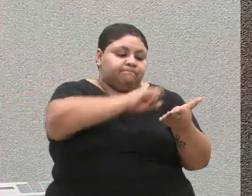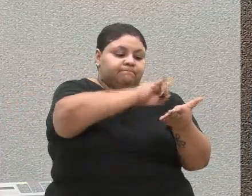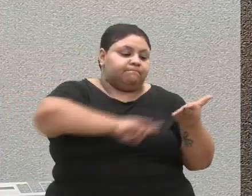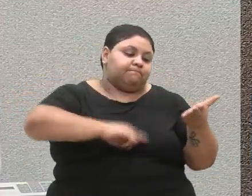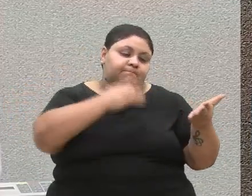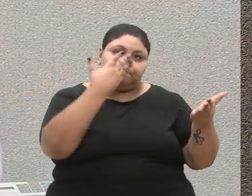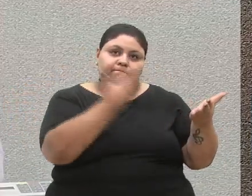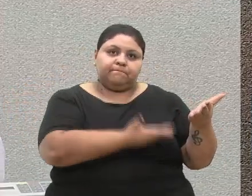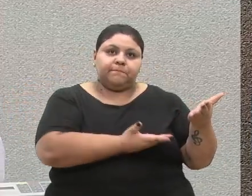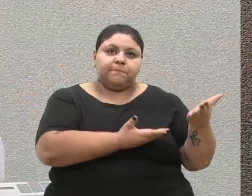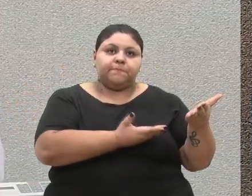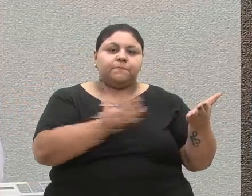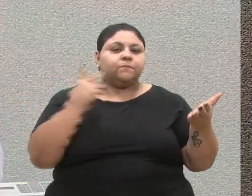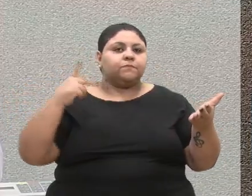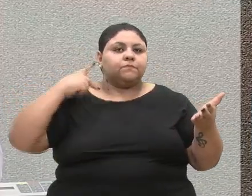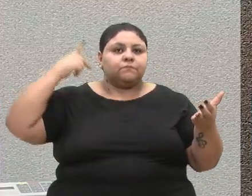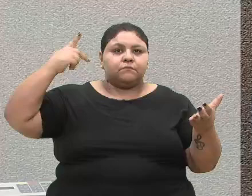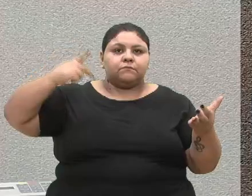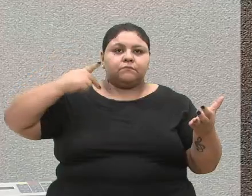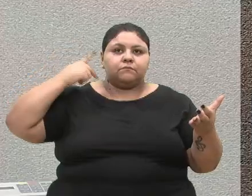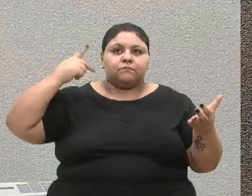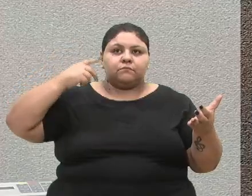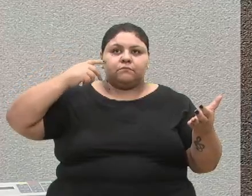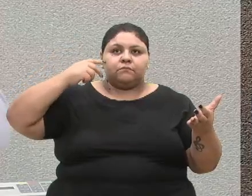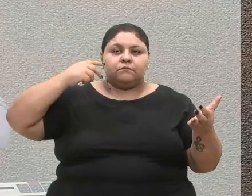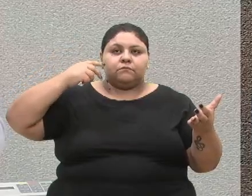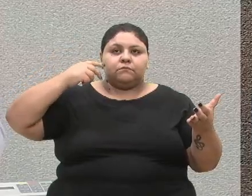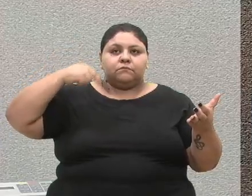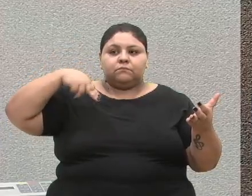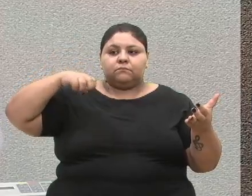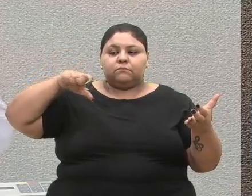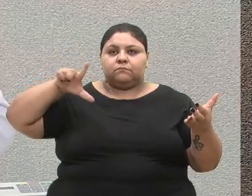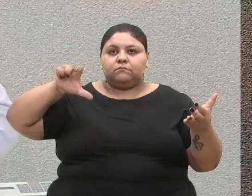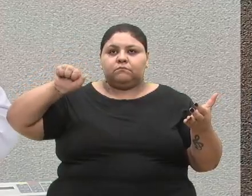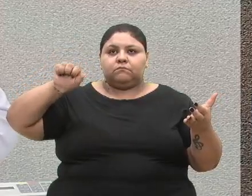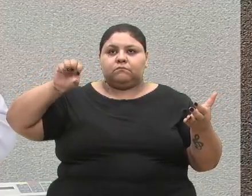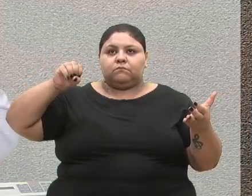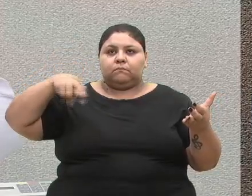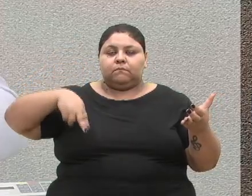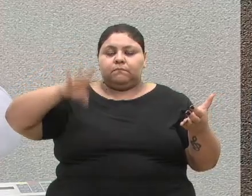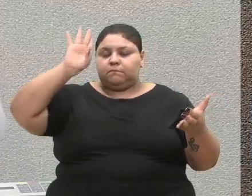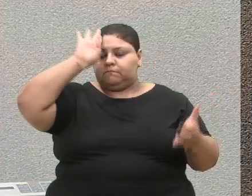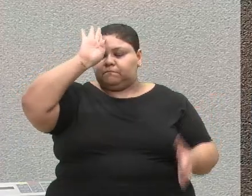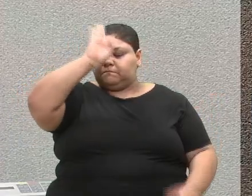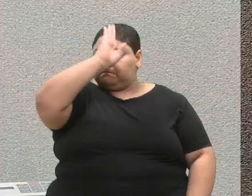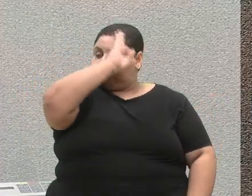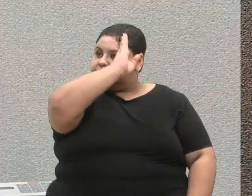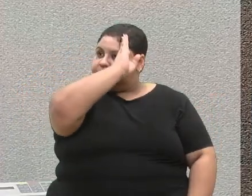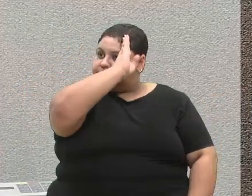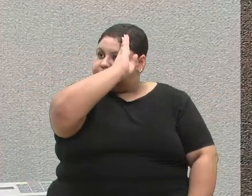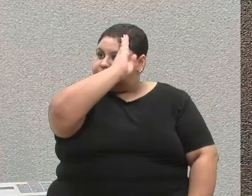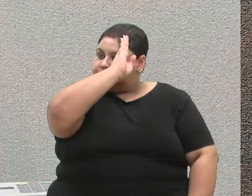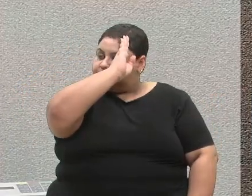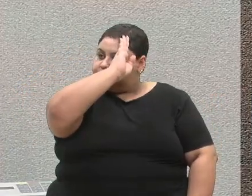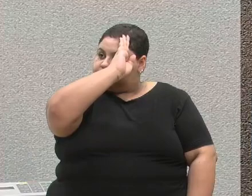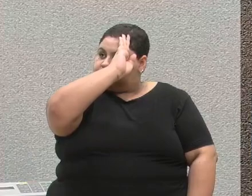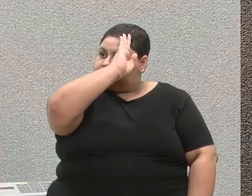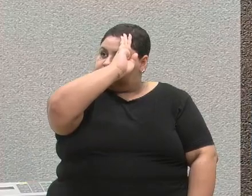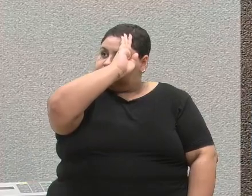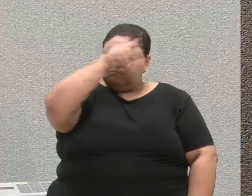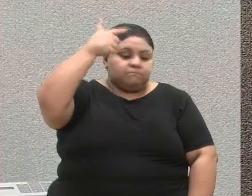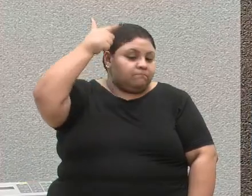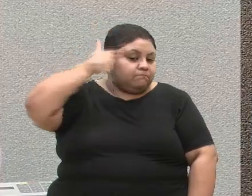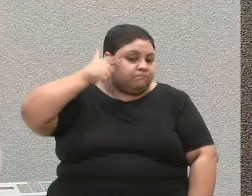Assinaram este documento vereador Nelson Ascioli, vereador Adriano Bressan, vereador Lucas Carenhato,